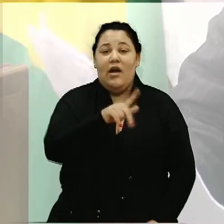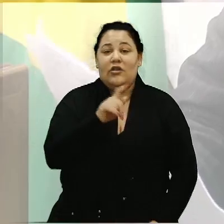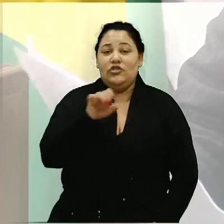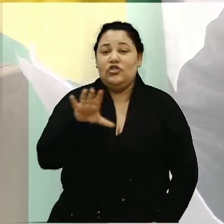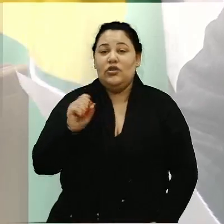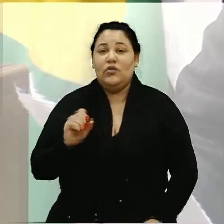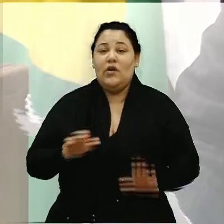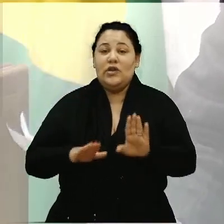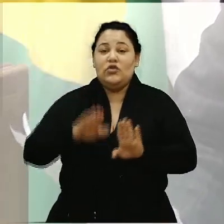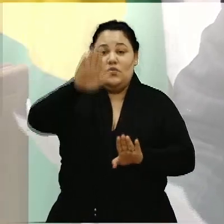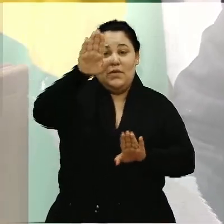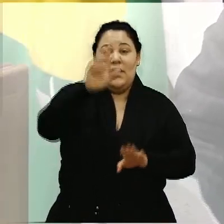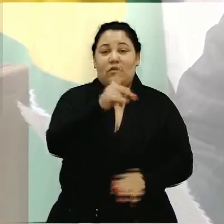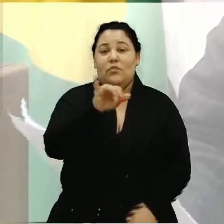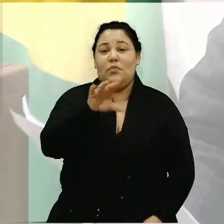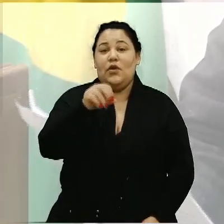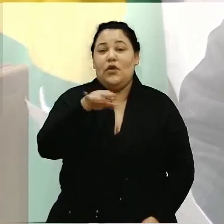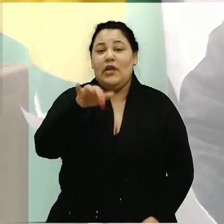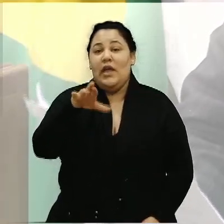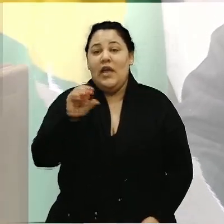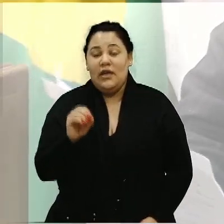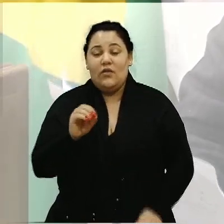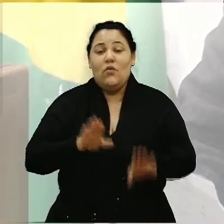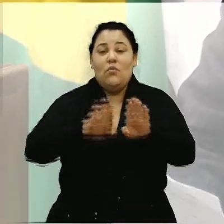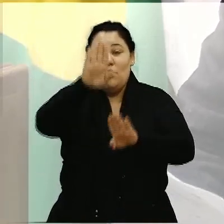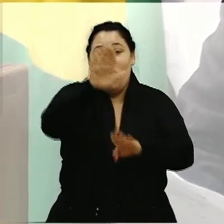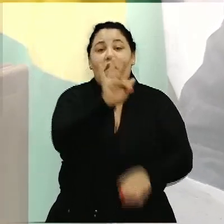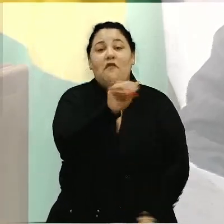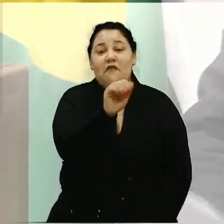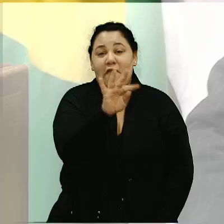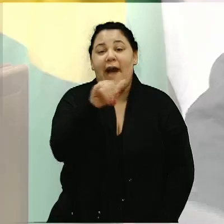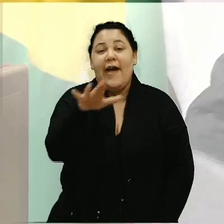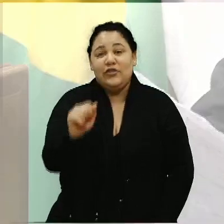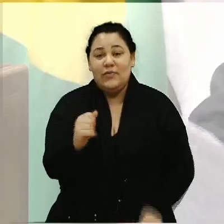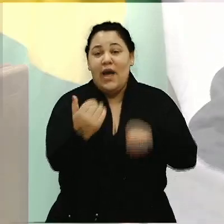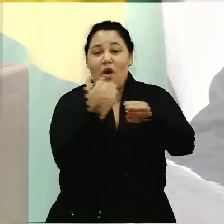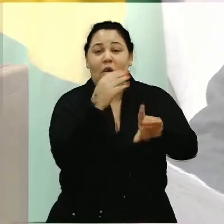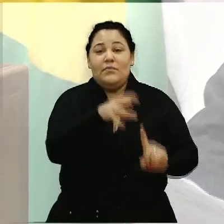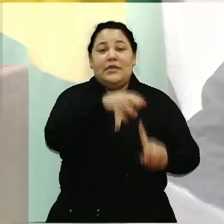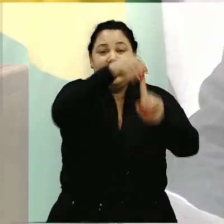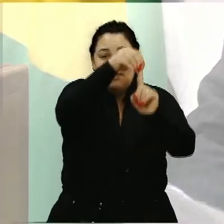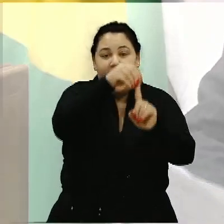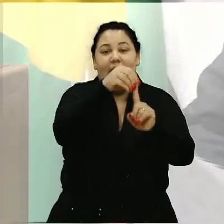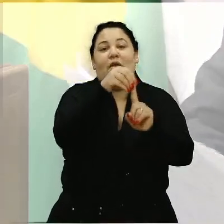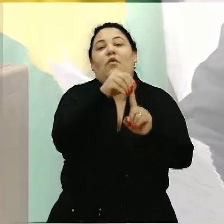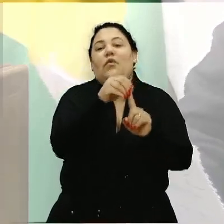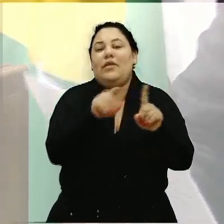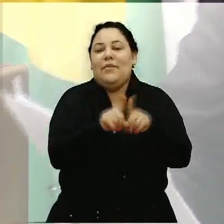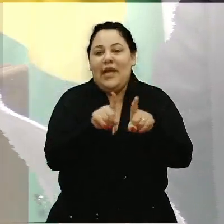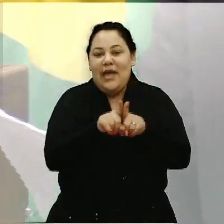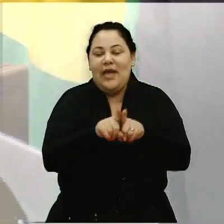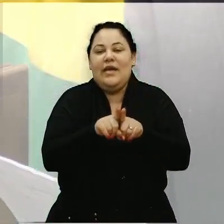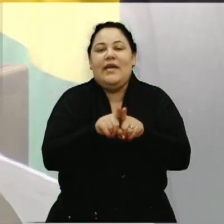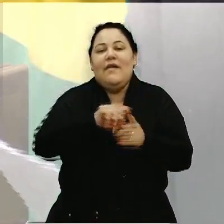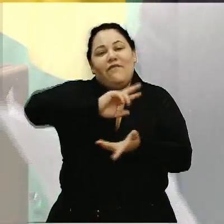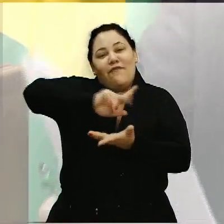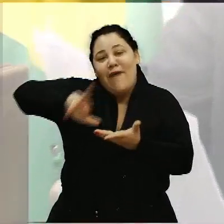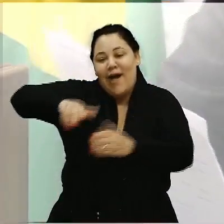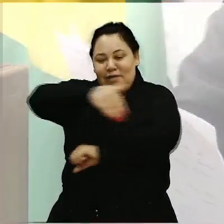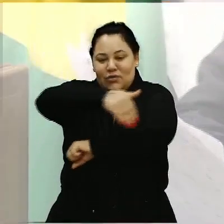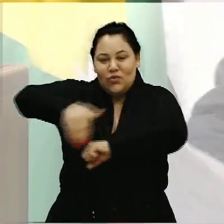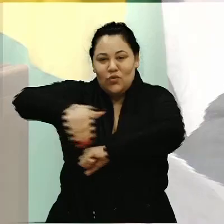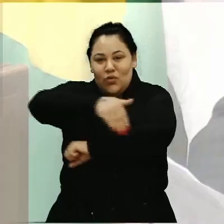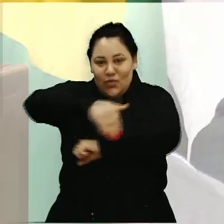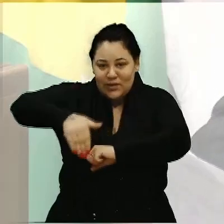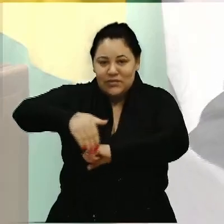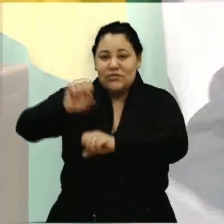subida do Morrão do Pioneiro, a subida do Morrão do Fátima, Amadeu Rossi, Silvio Bivar Schmidt, Professor Luiz Fachin,